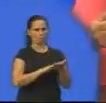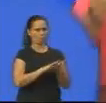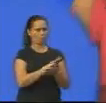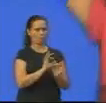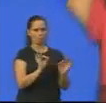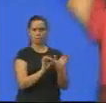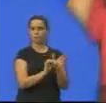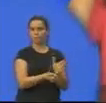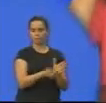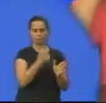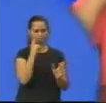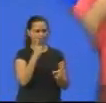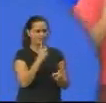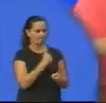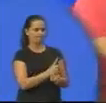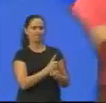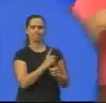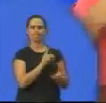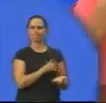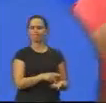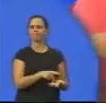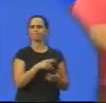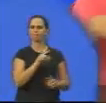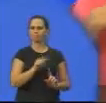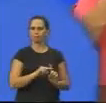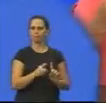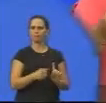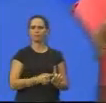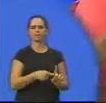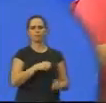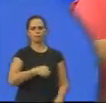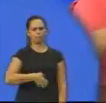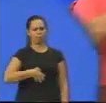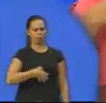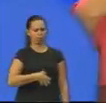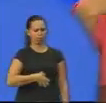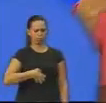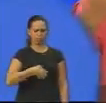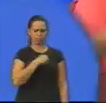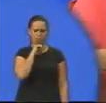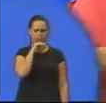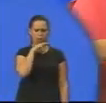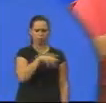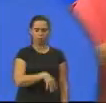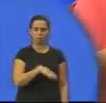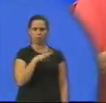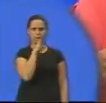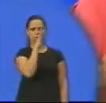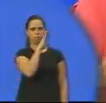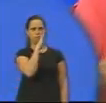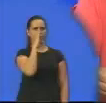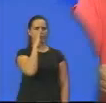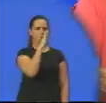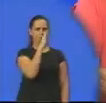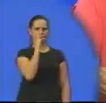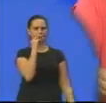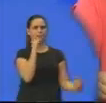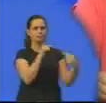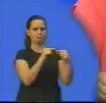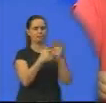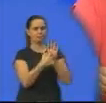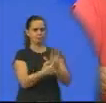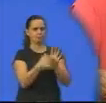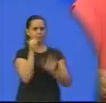seja o primeiro, né, sinalizador, e os enjoos, vômitos, tonturas. Isso é um indicador